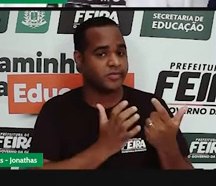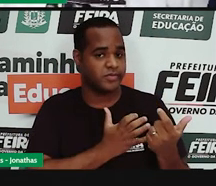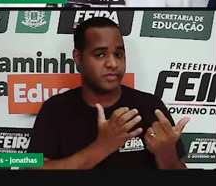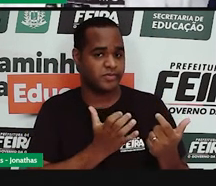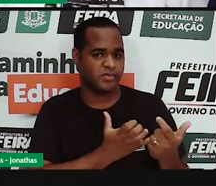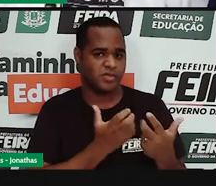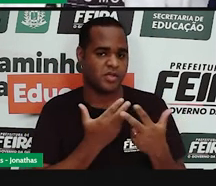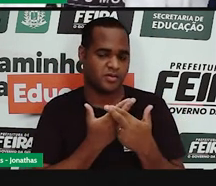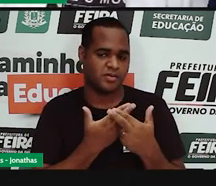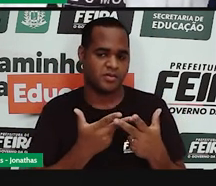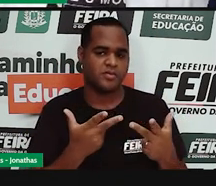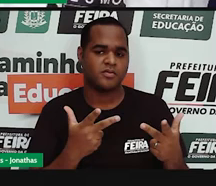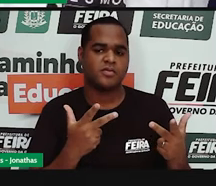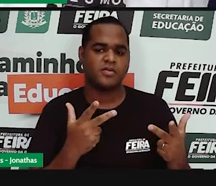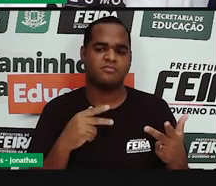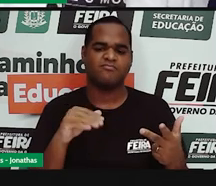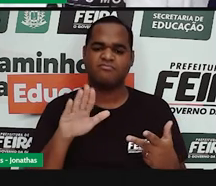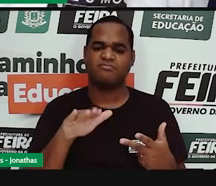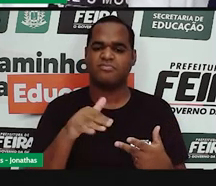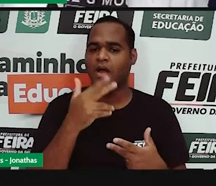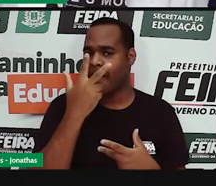ela deveria ser feita